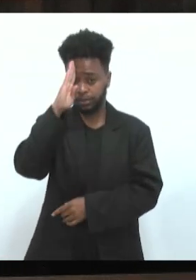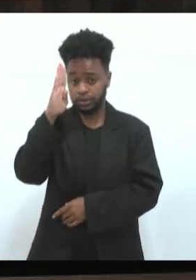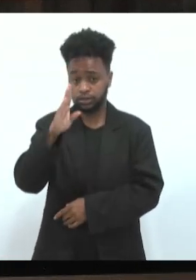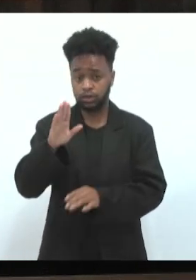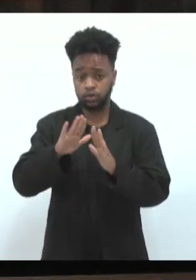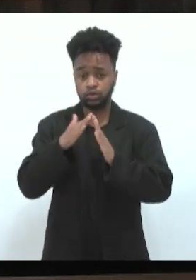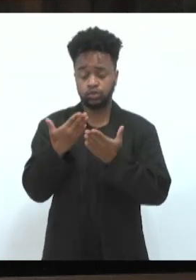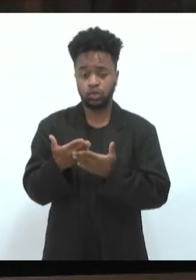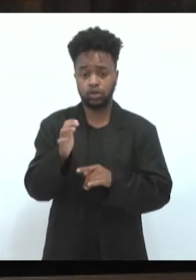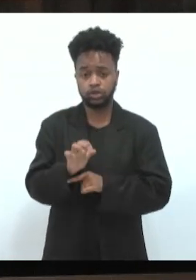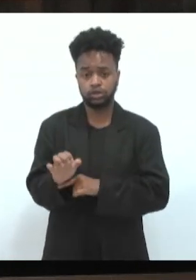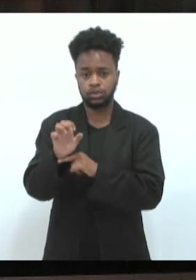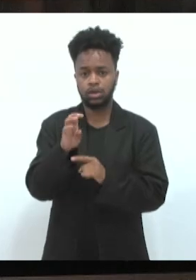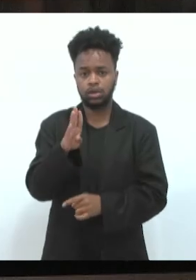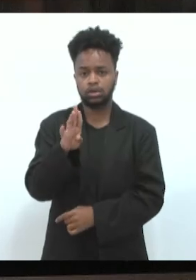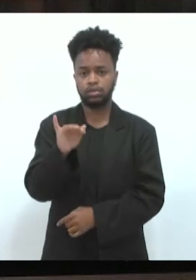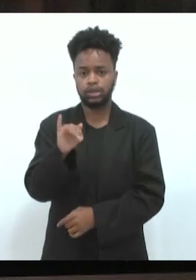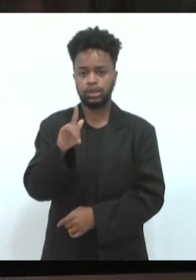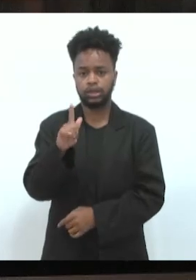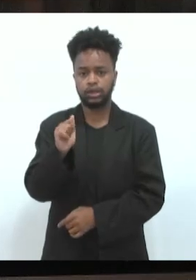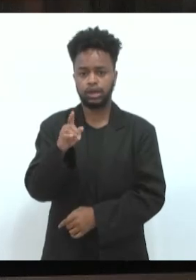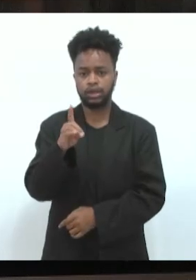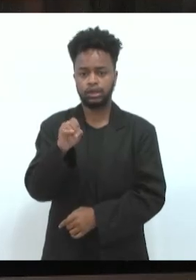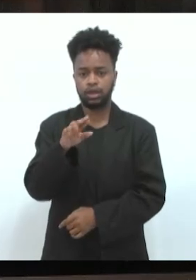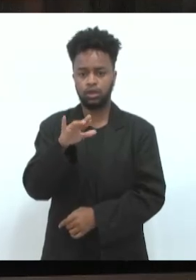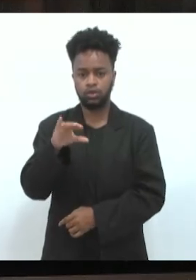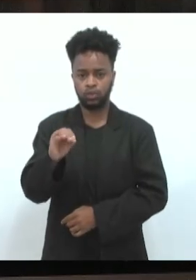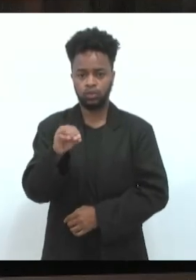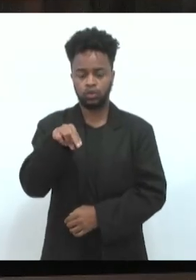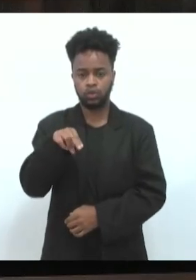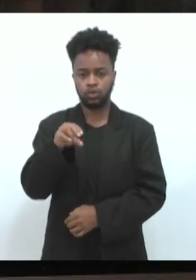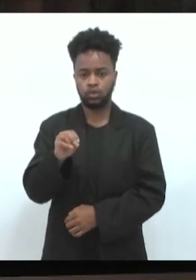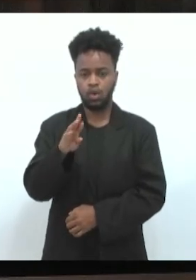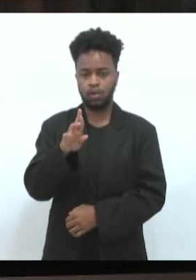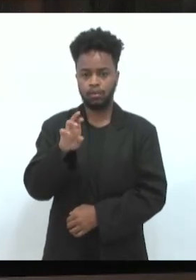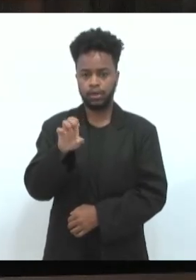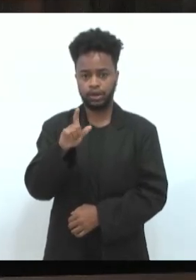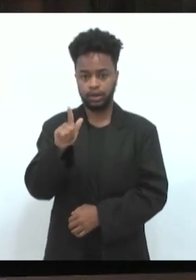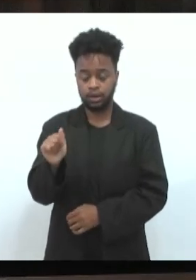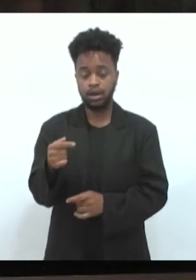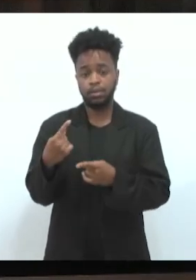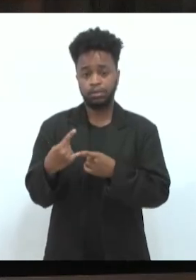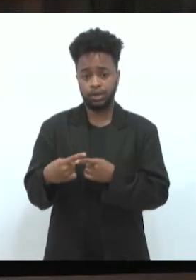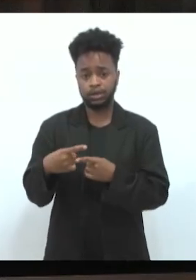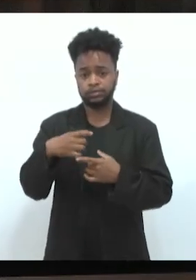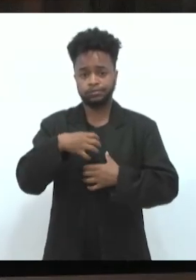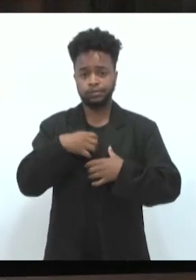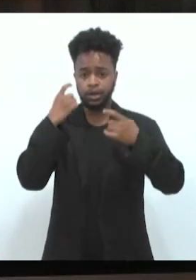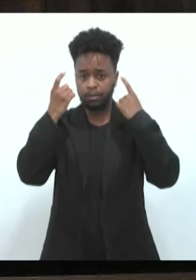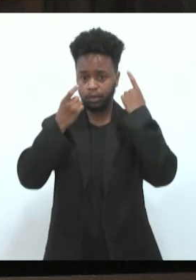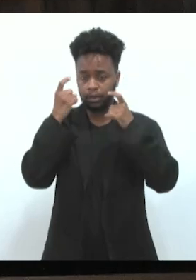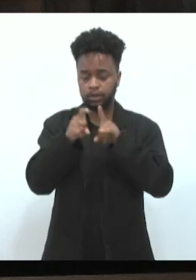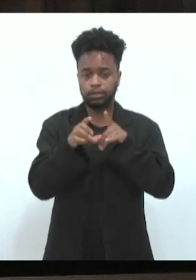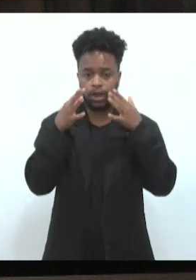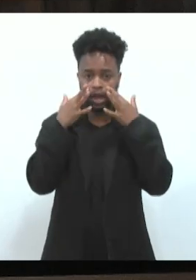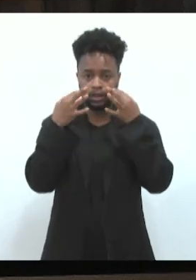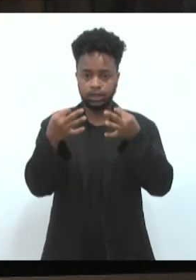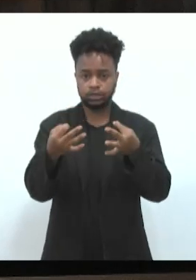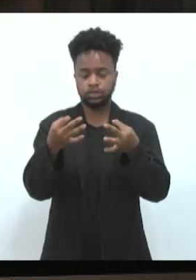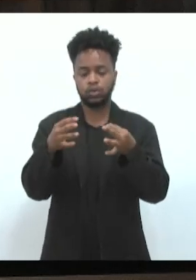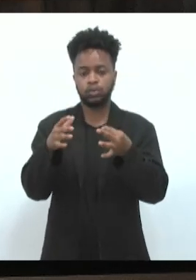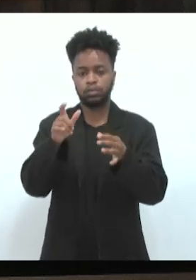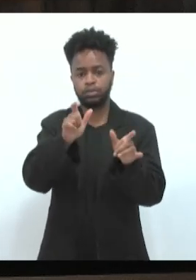escola estadual Brigadeiro Nóbrega, que foi um ponto de grande preocupação e atenção de todos